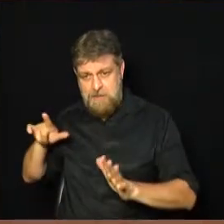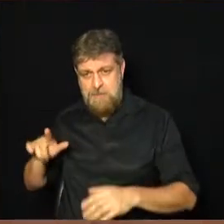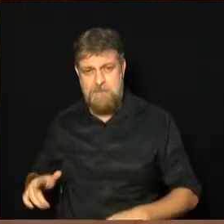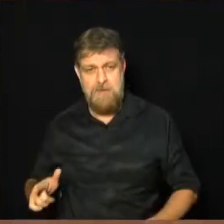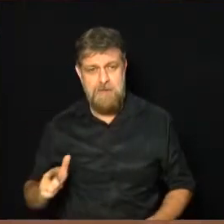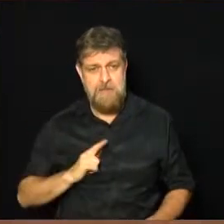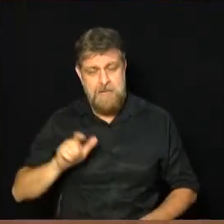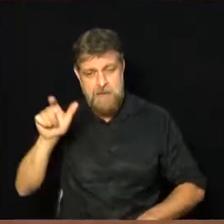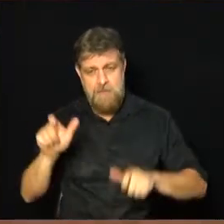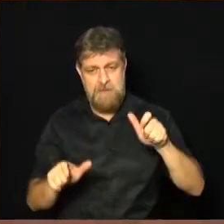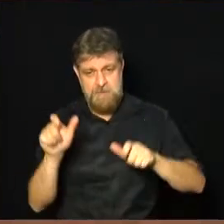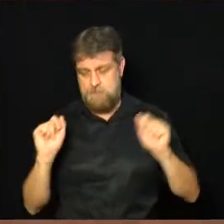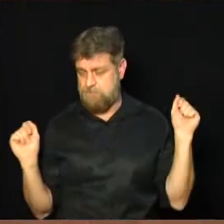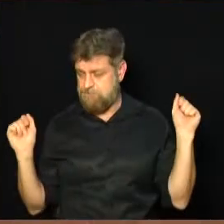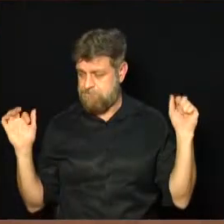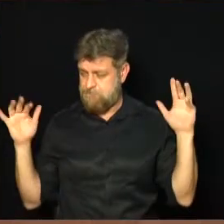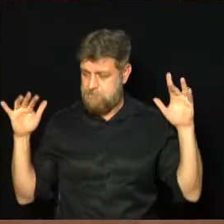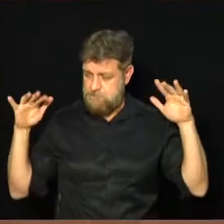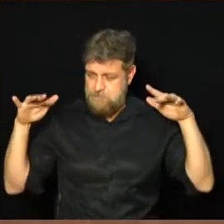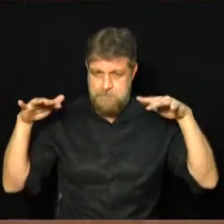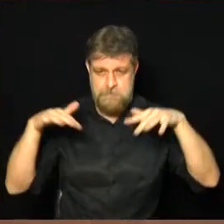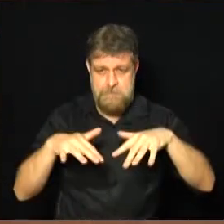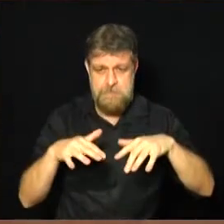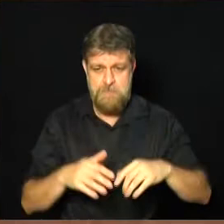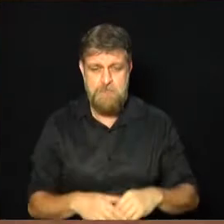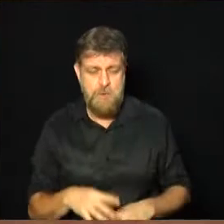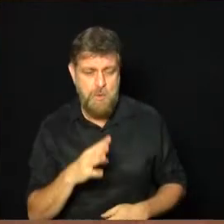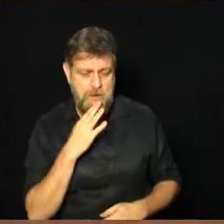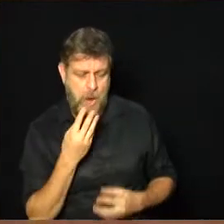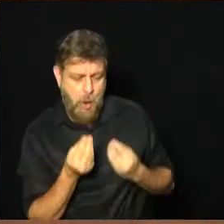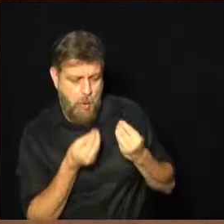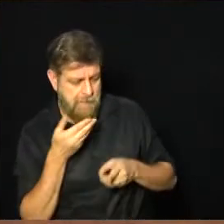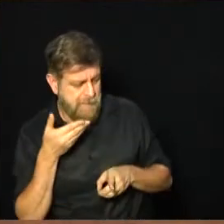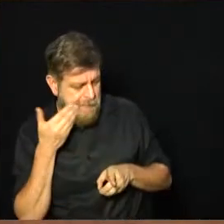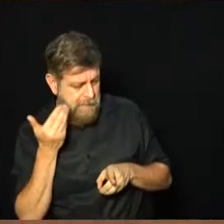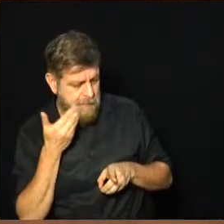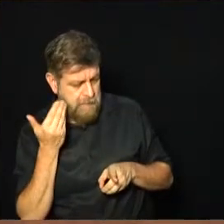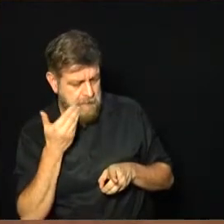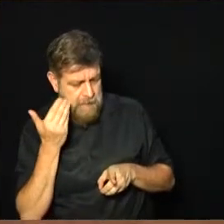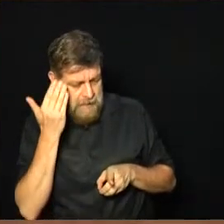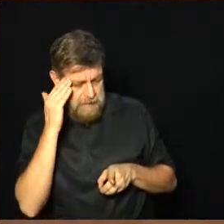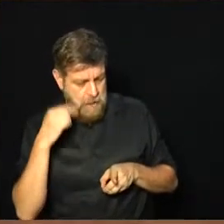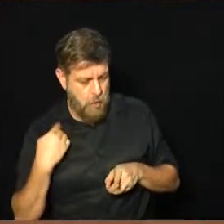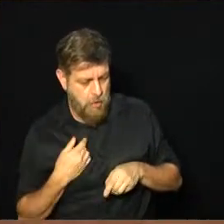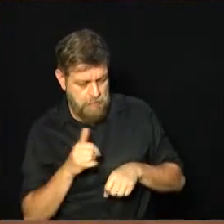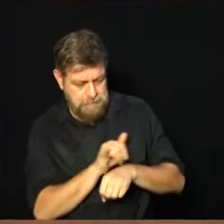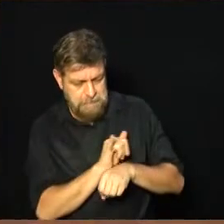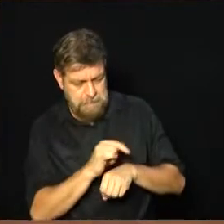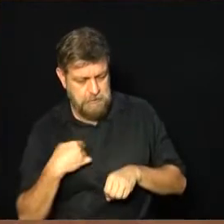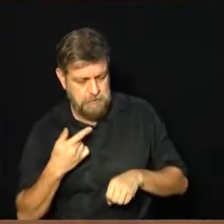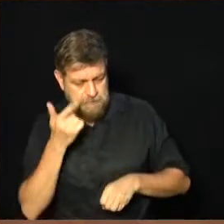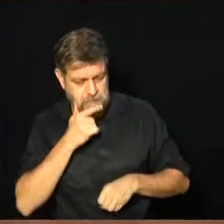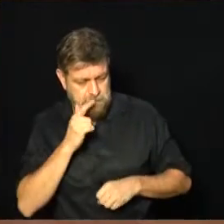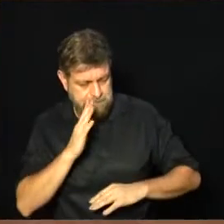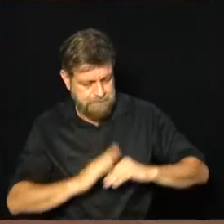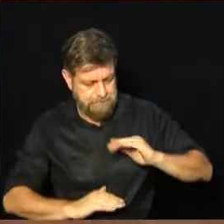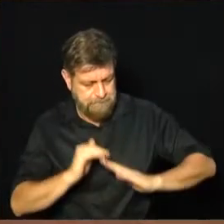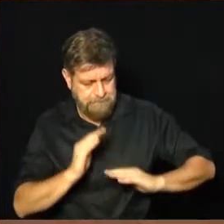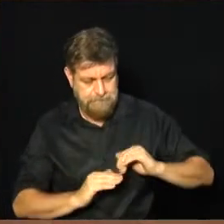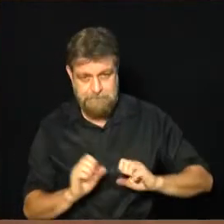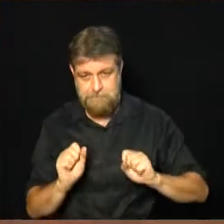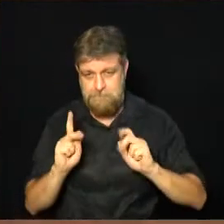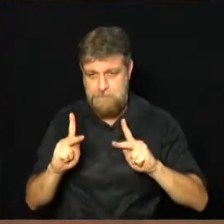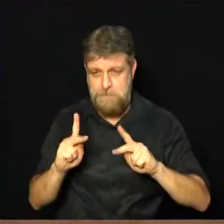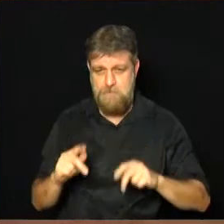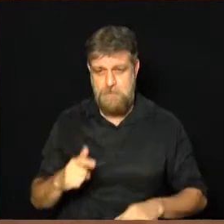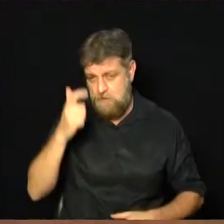muitas pessoas, né, que querem vir aqui ver e conhecer e saber como é que nós fizemos para chegar onde chegamos. Ok? Então,